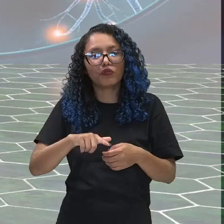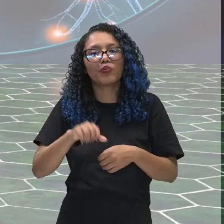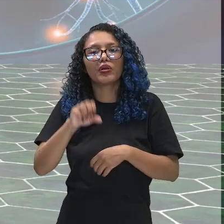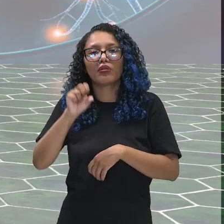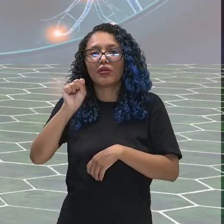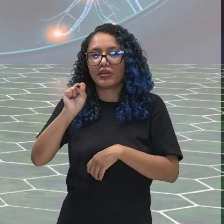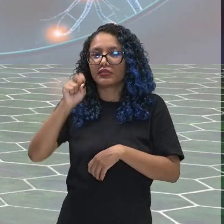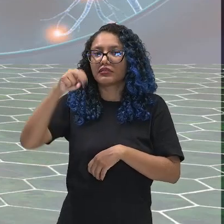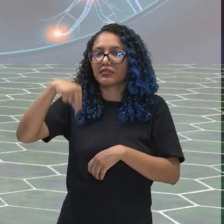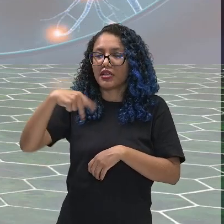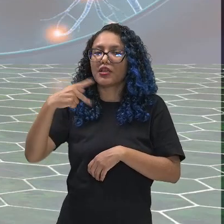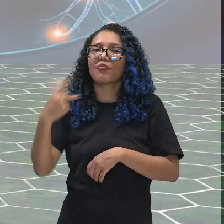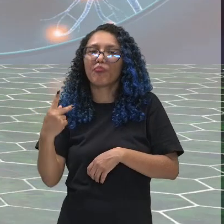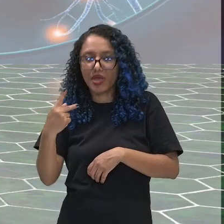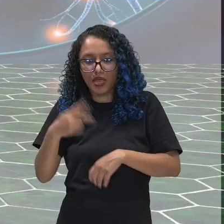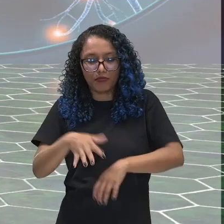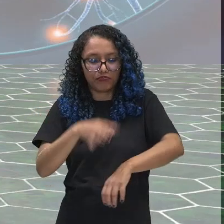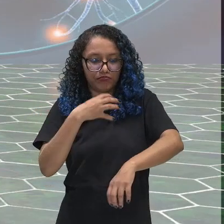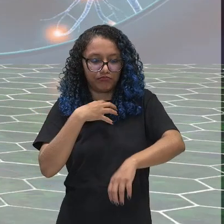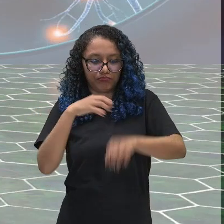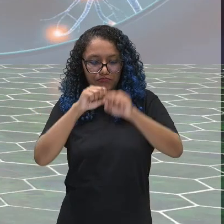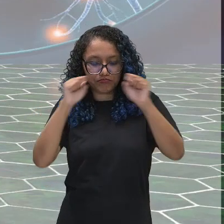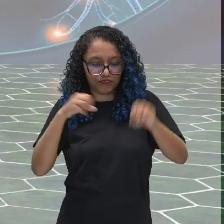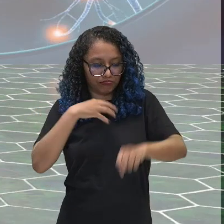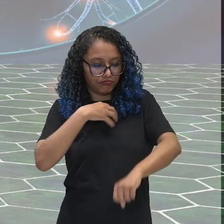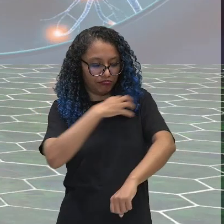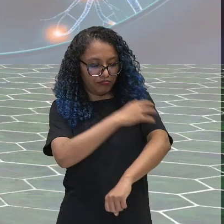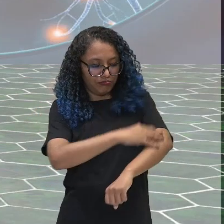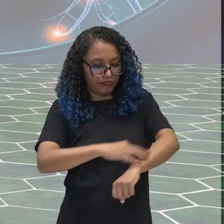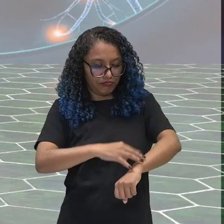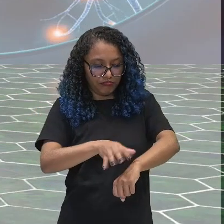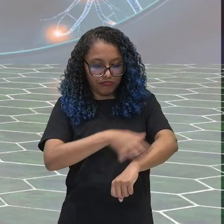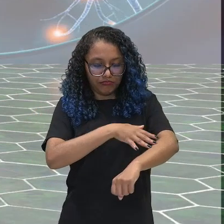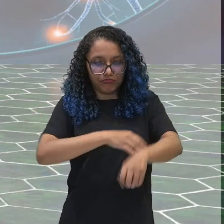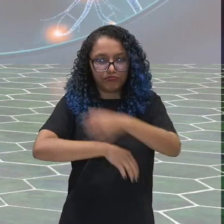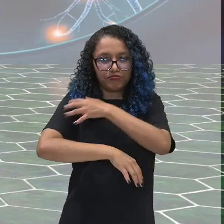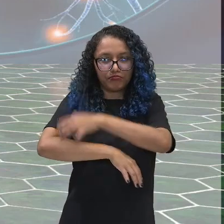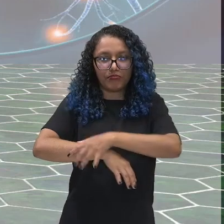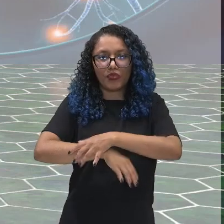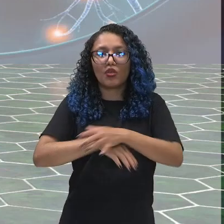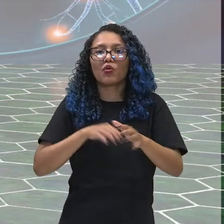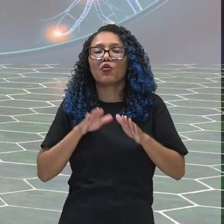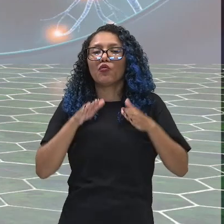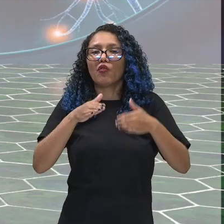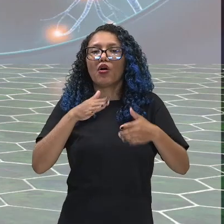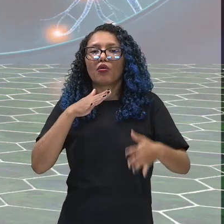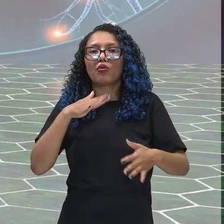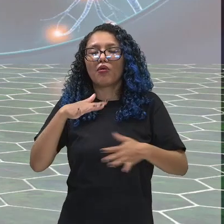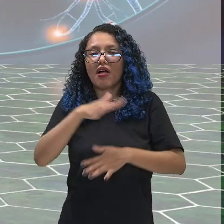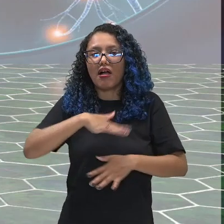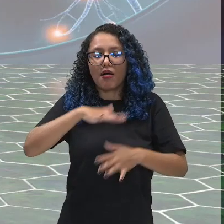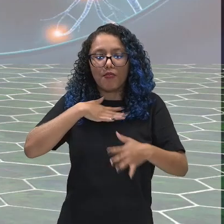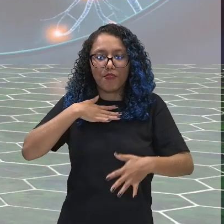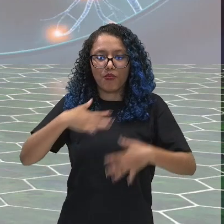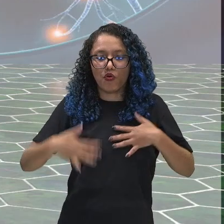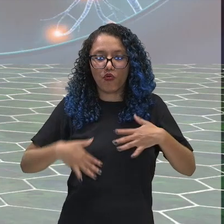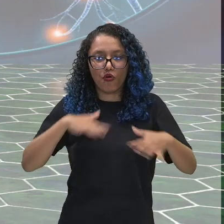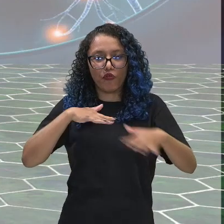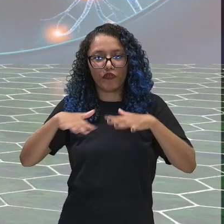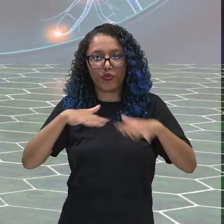nervoso periférico na sua função motora, tá? Então já são os aferentes,